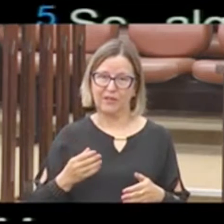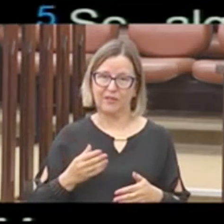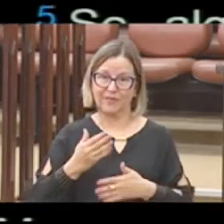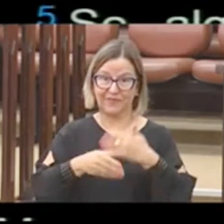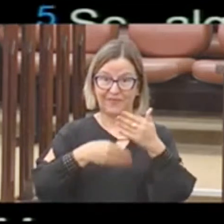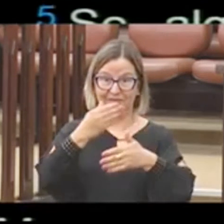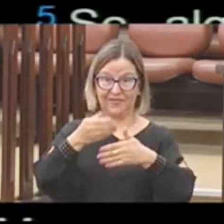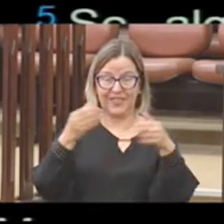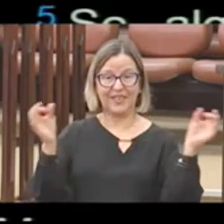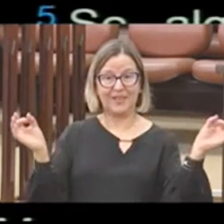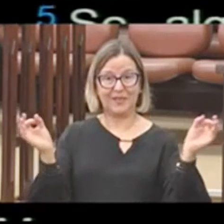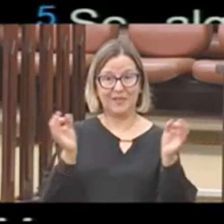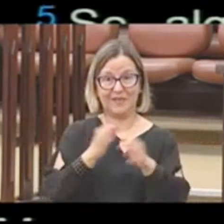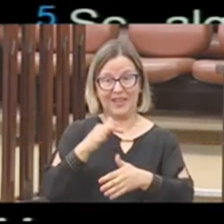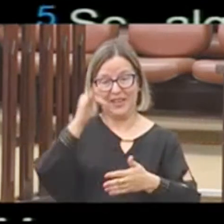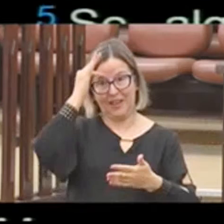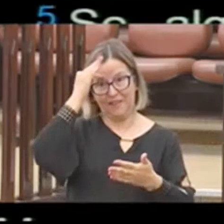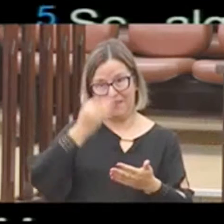vocês serão maduros e